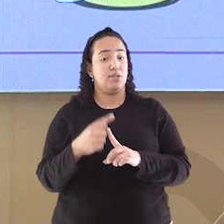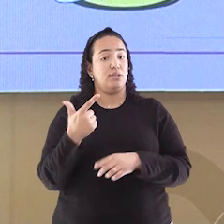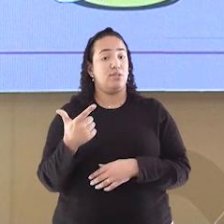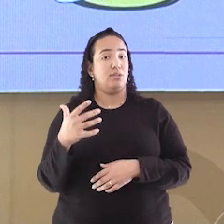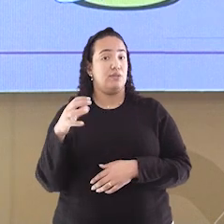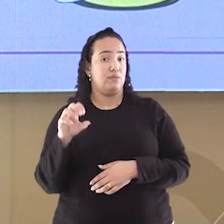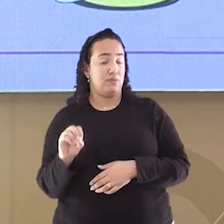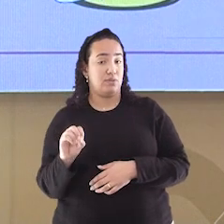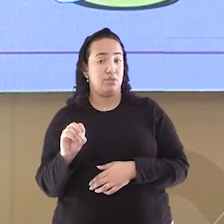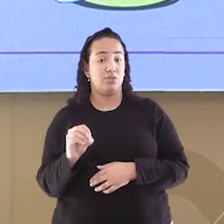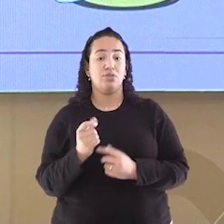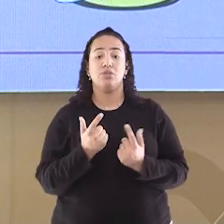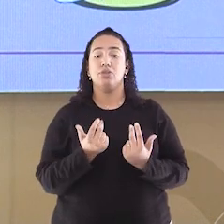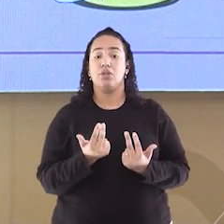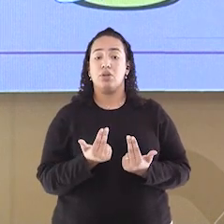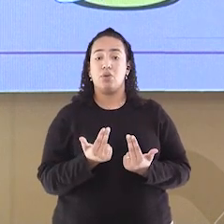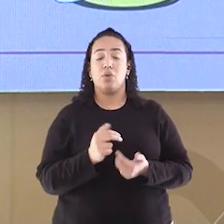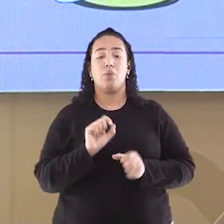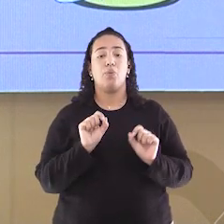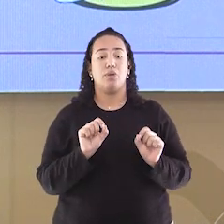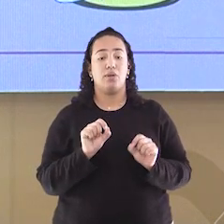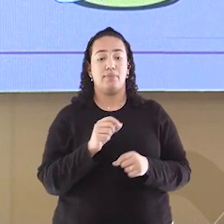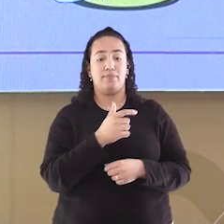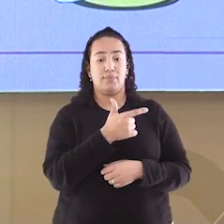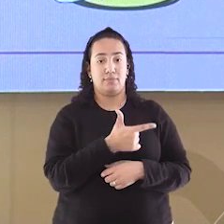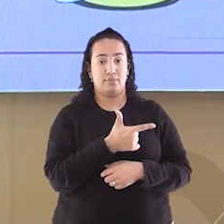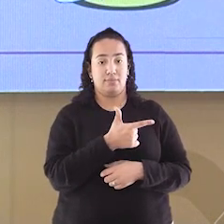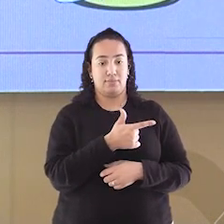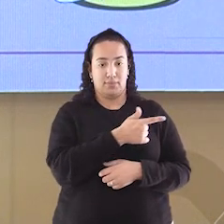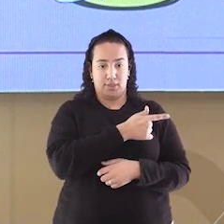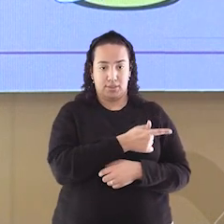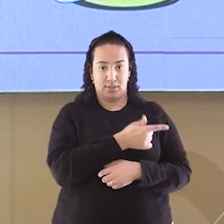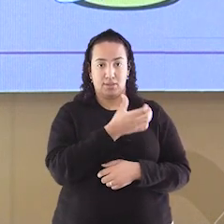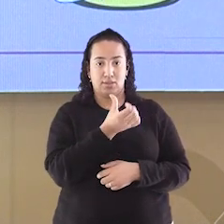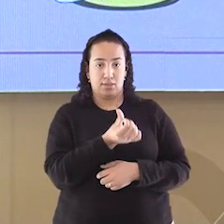20 vai resultar em